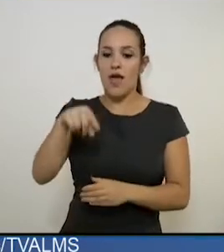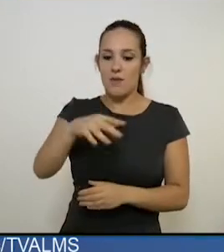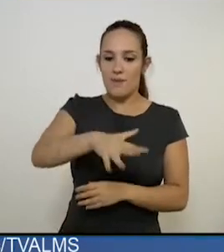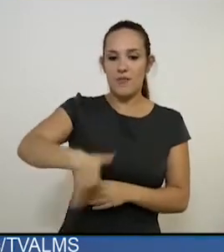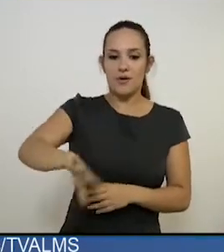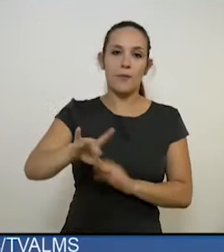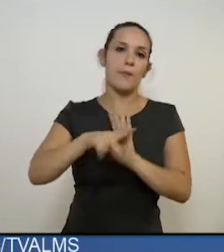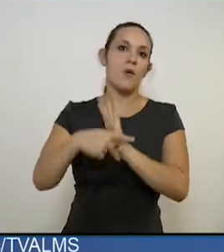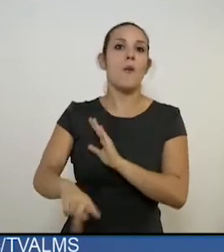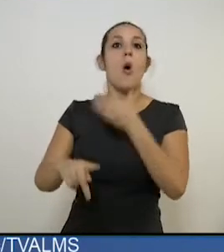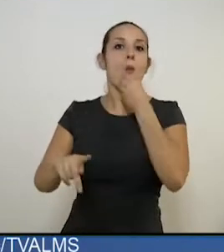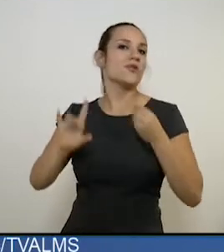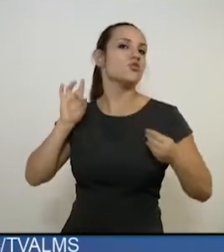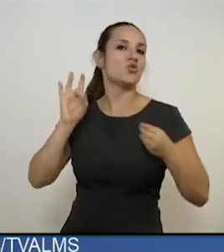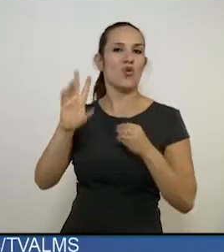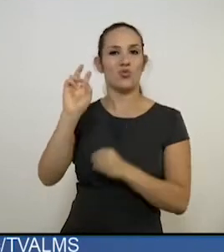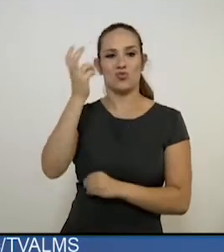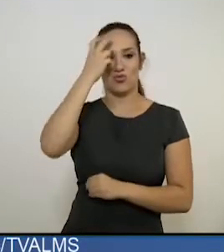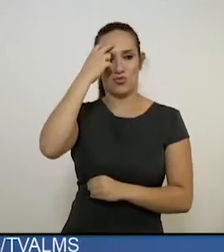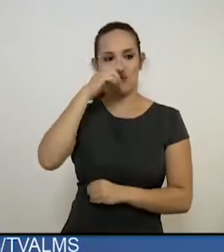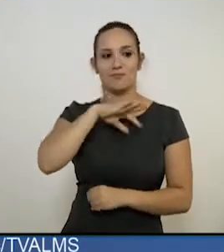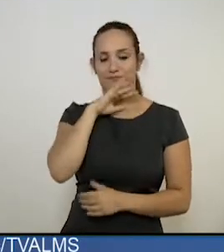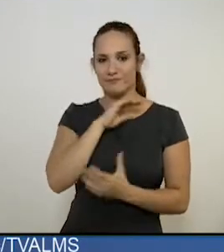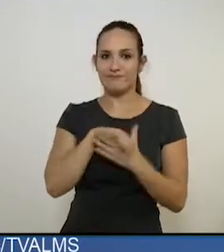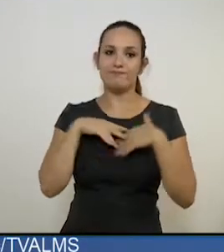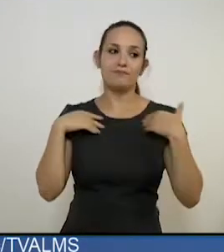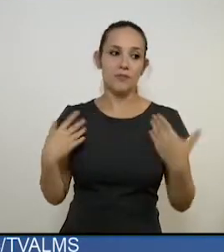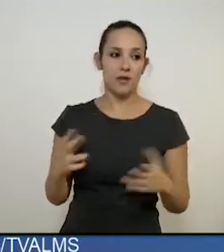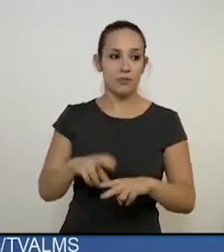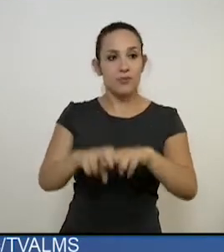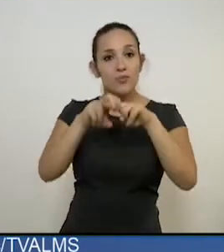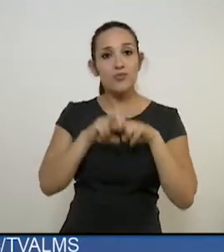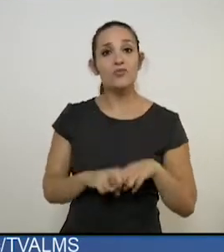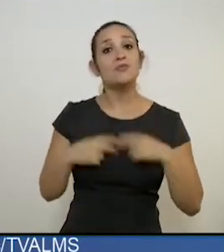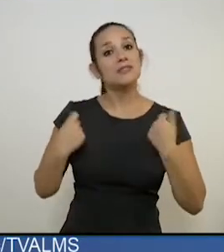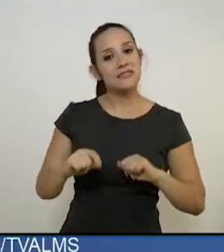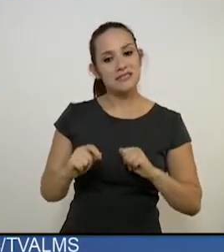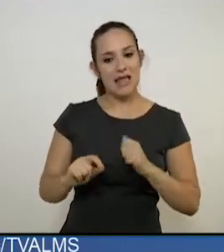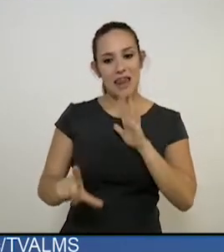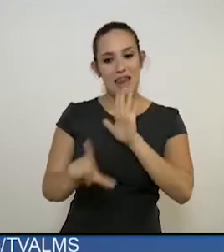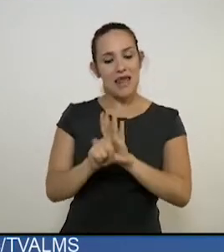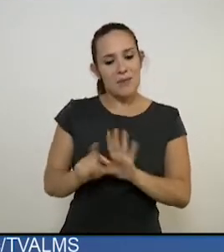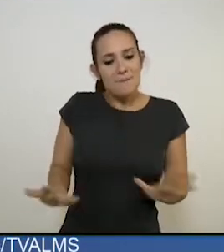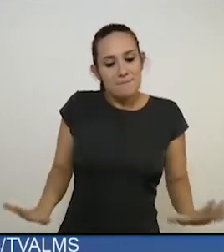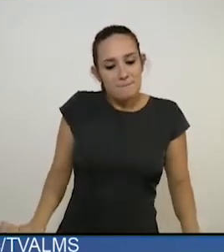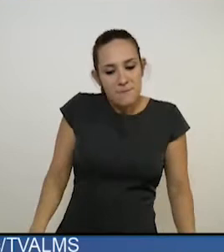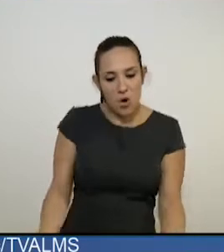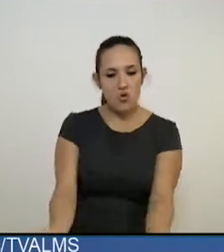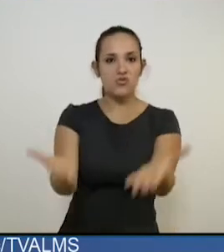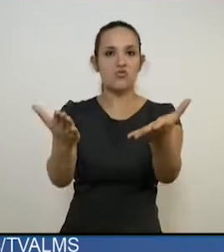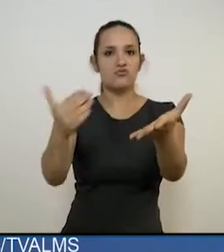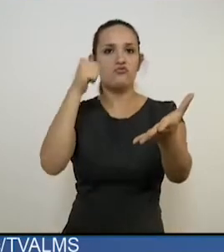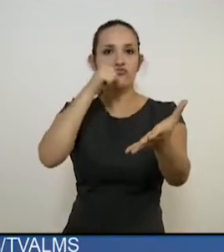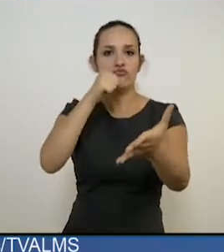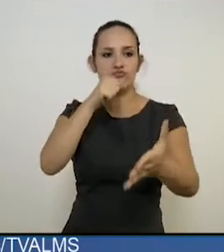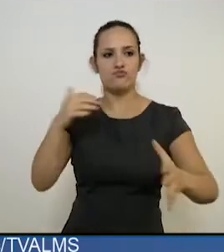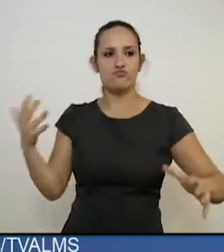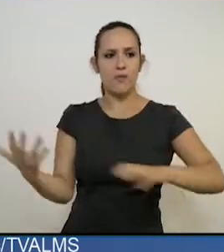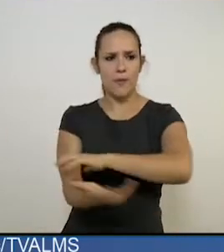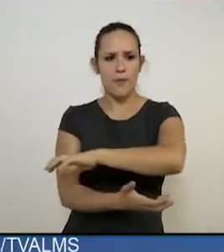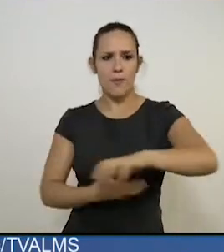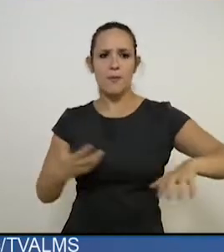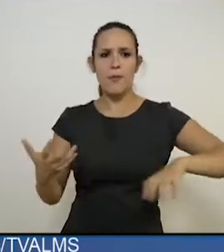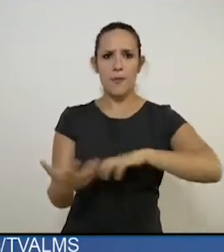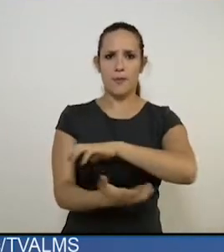ambiente masculino. E é preciso que a legislação incentive as mulheres neste movimento